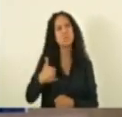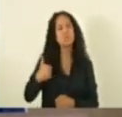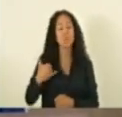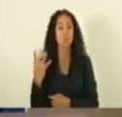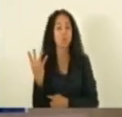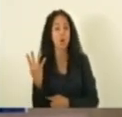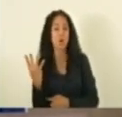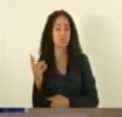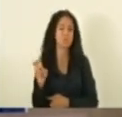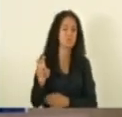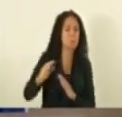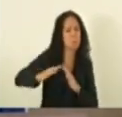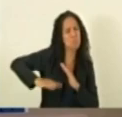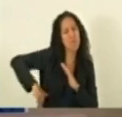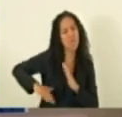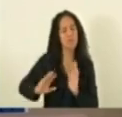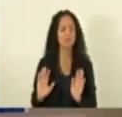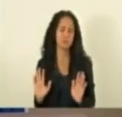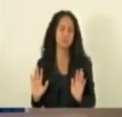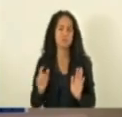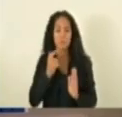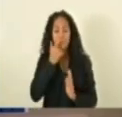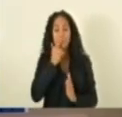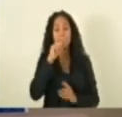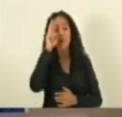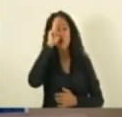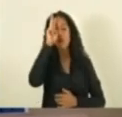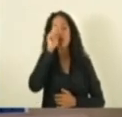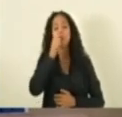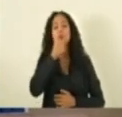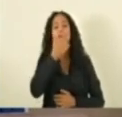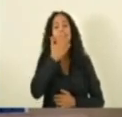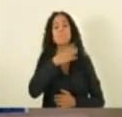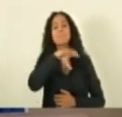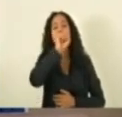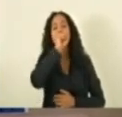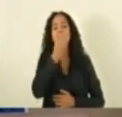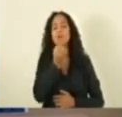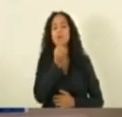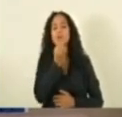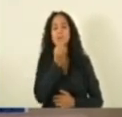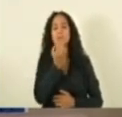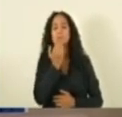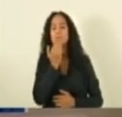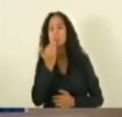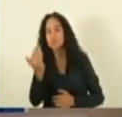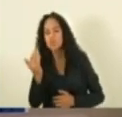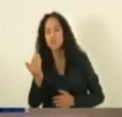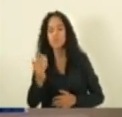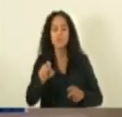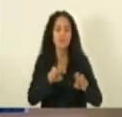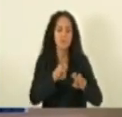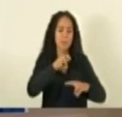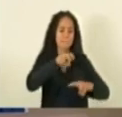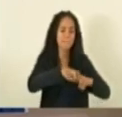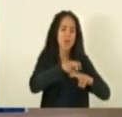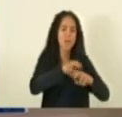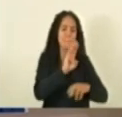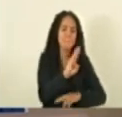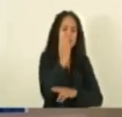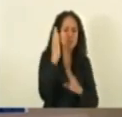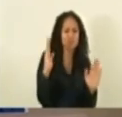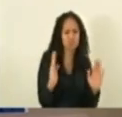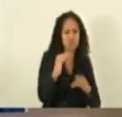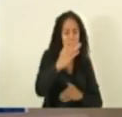5 anos, talvez sabe menos do que isso. Meu pai mandou fazer 2 banquinhos de madeira, um para mim e um para o meu irmão. E